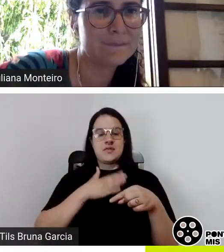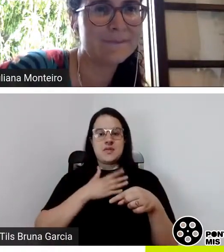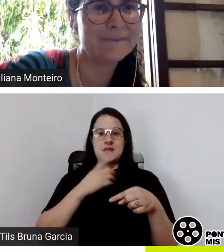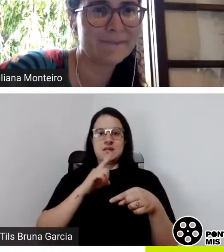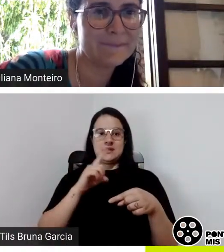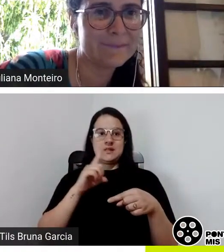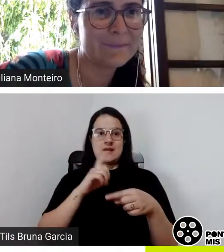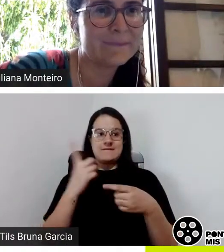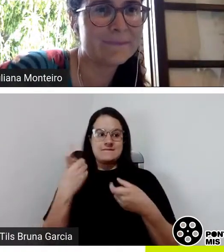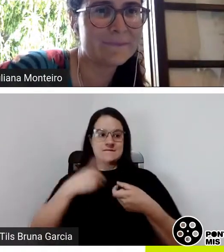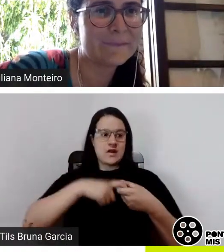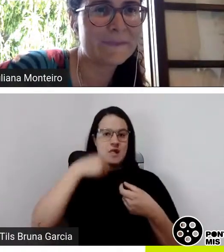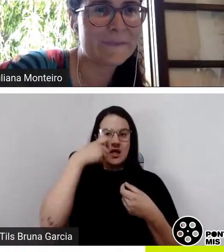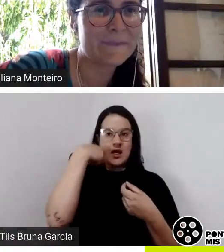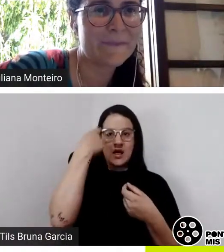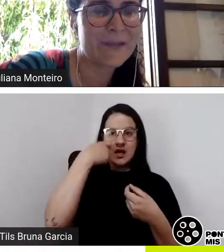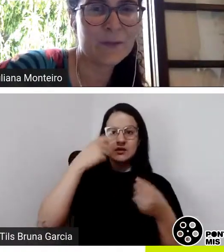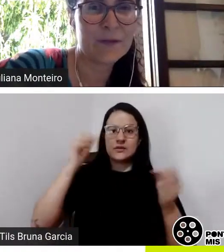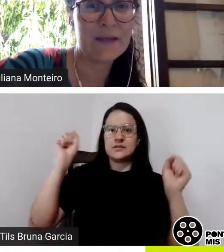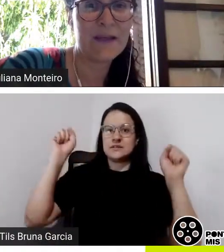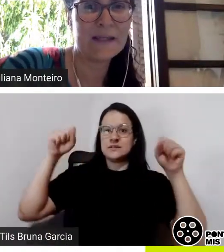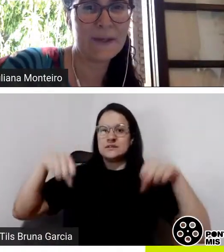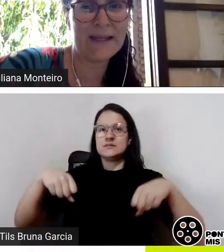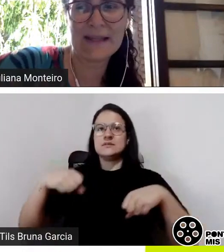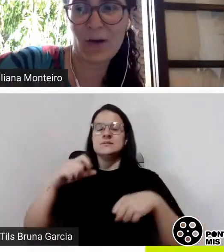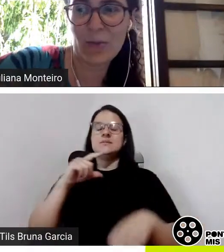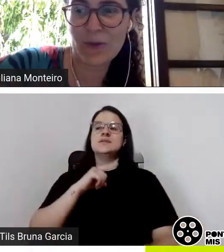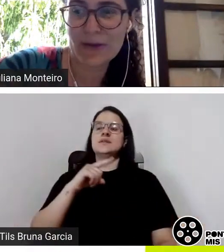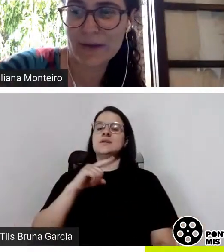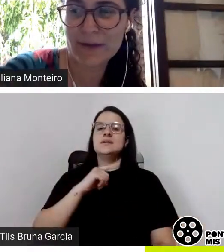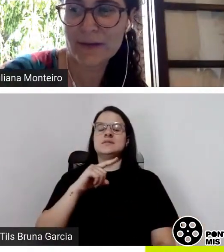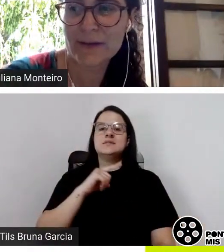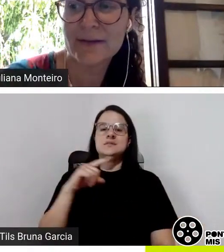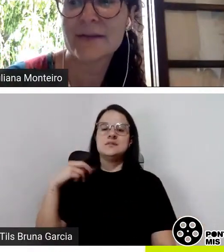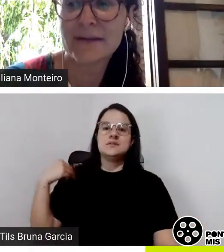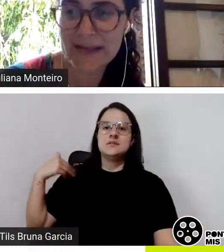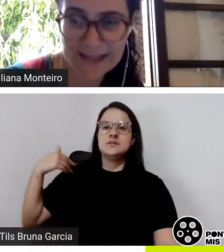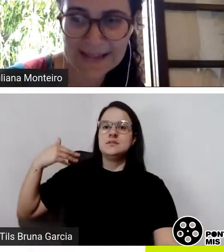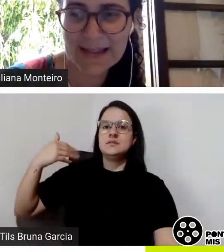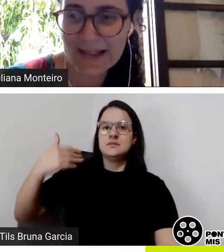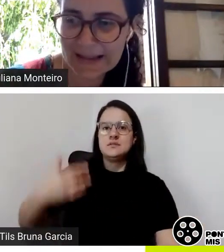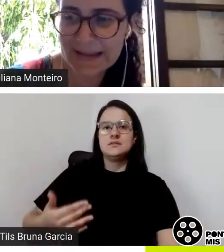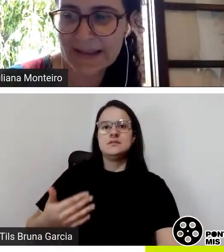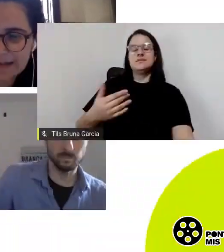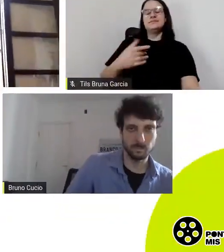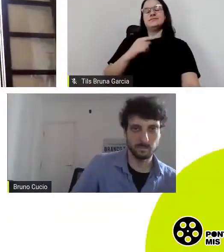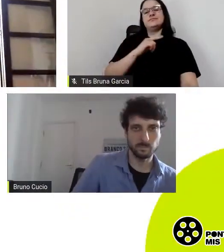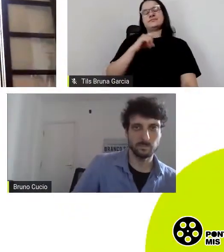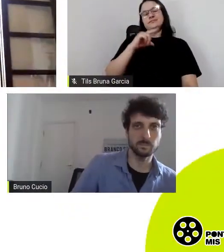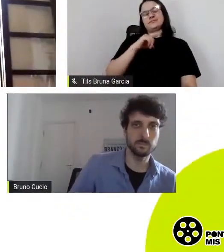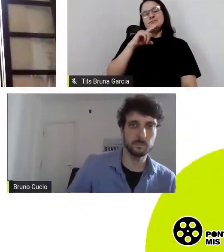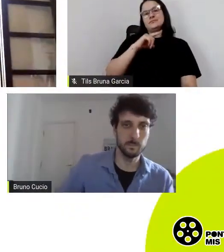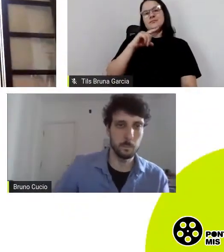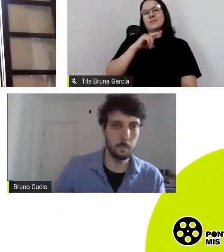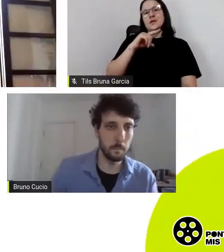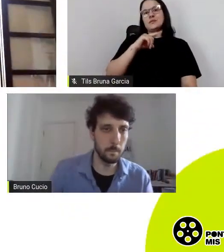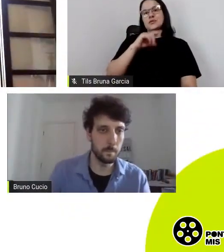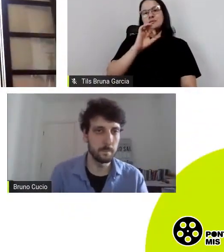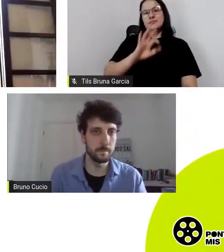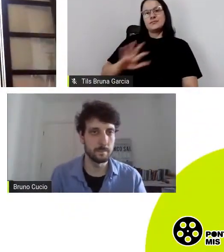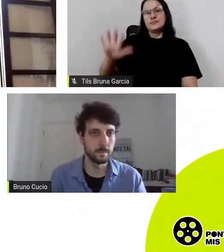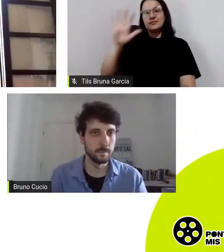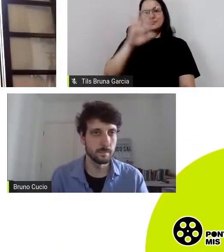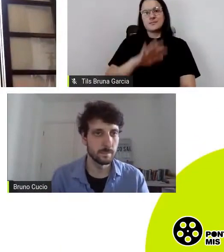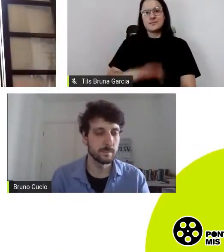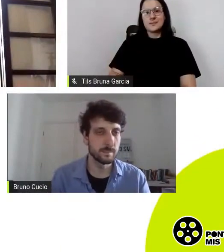montador, e a gente fez um curta. Assim, e a experiência é como... da cadeira. Sem sair da cadeira, né? Sem sair, né? Fui até a